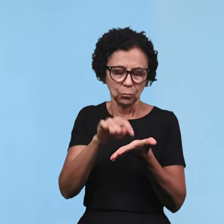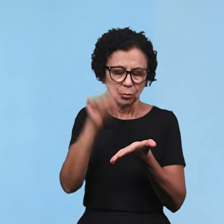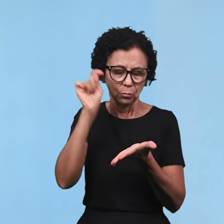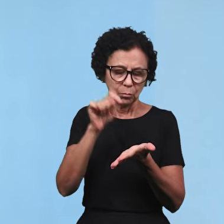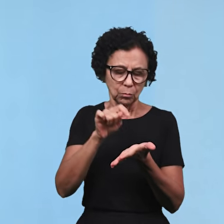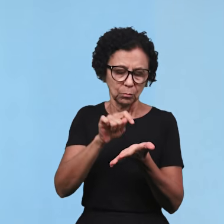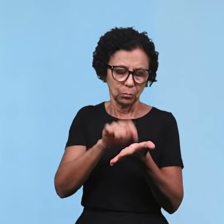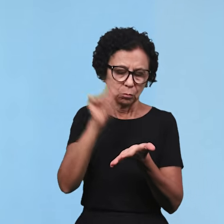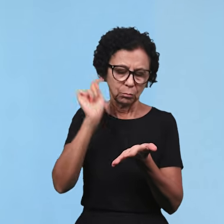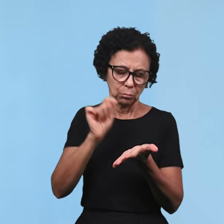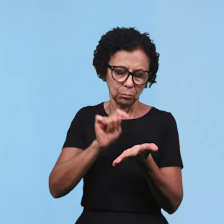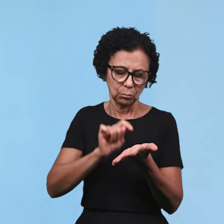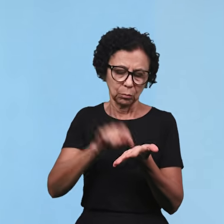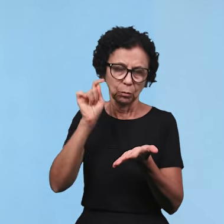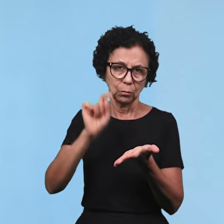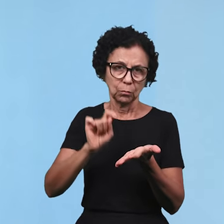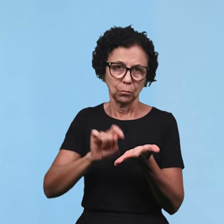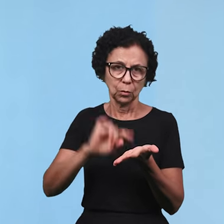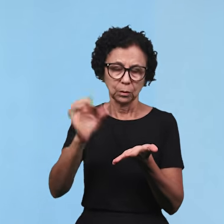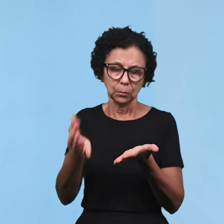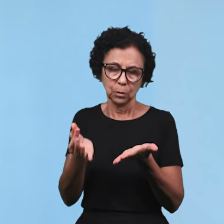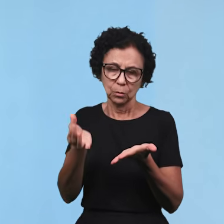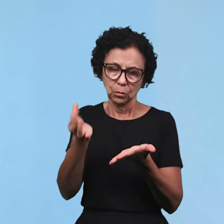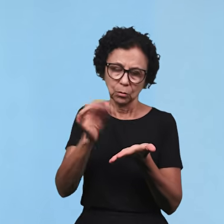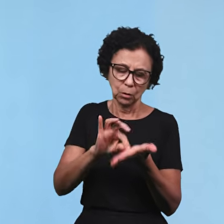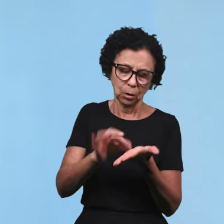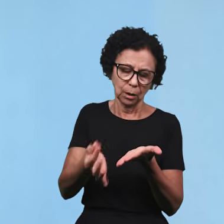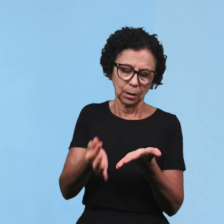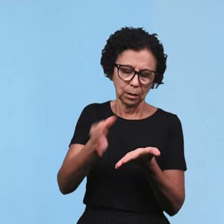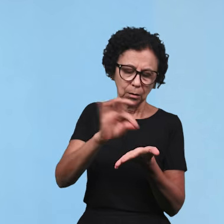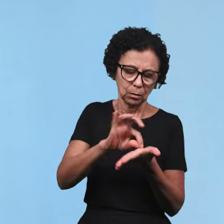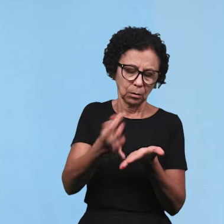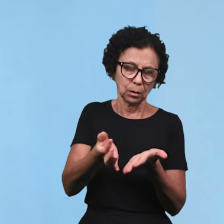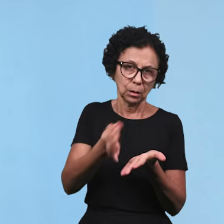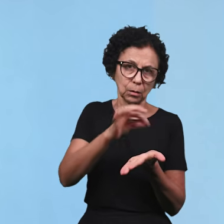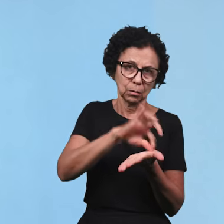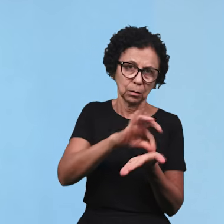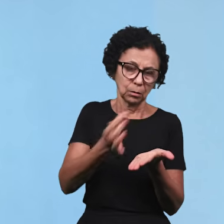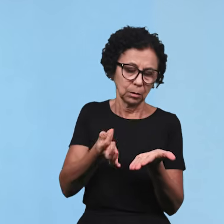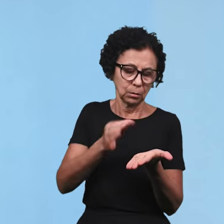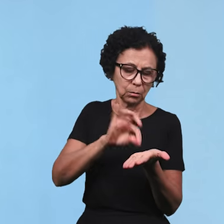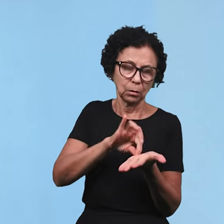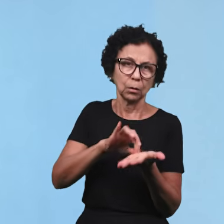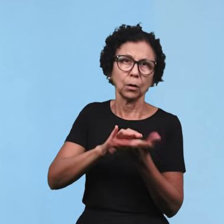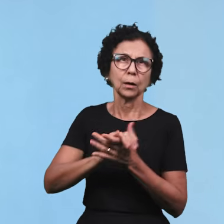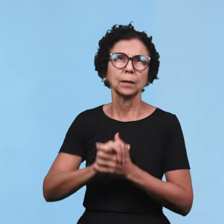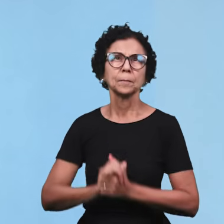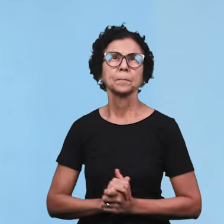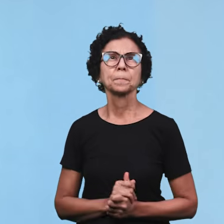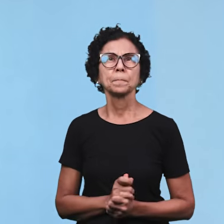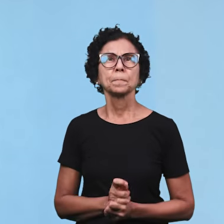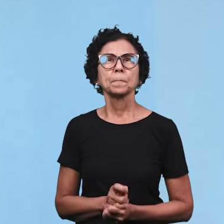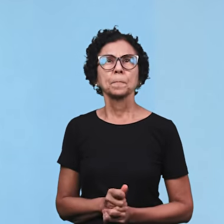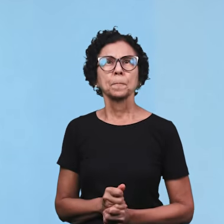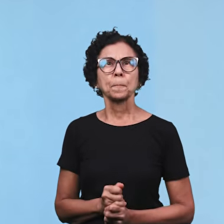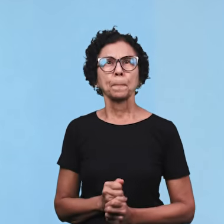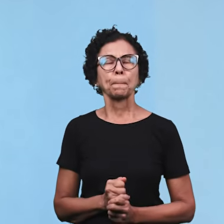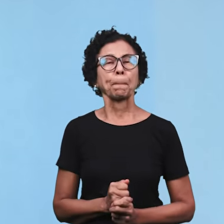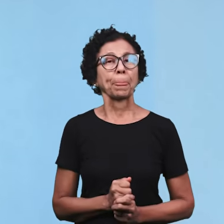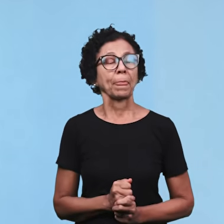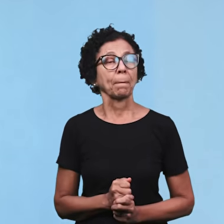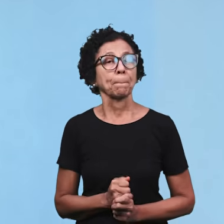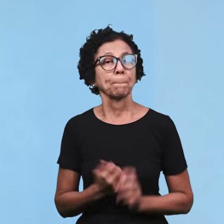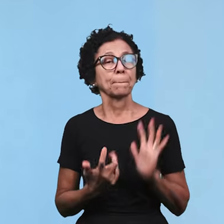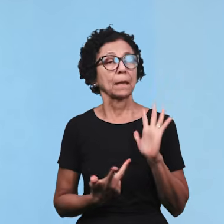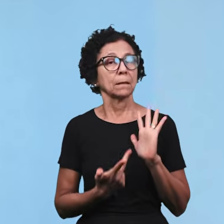E posteriormente a gente implanta um por um. Essa cirurgia hoje, graças aos